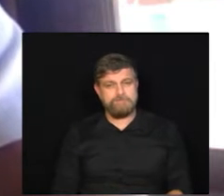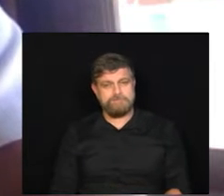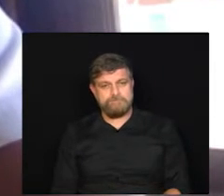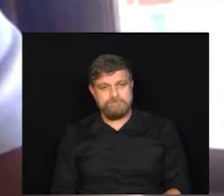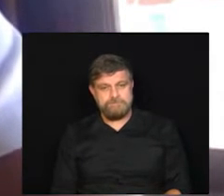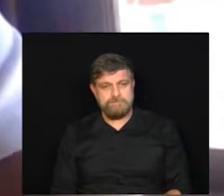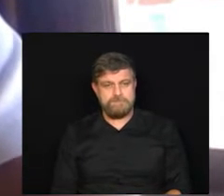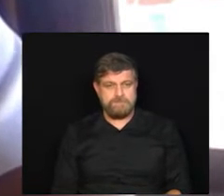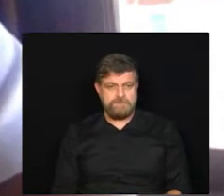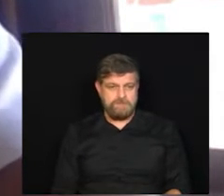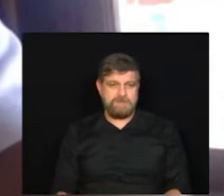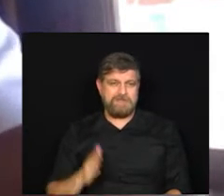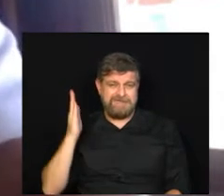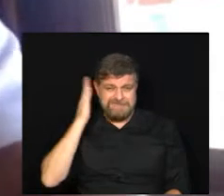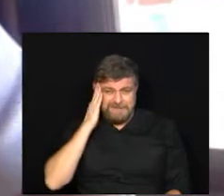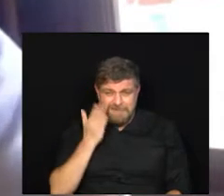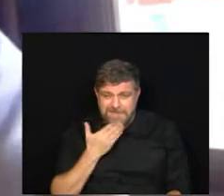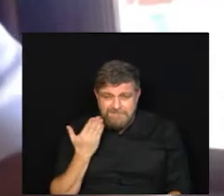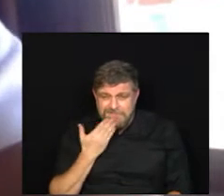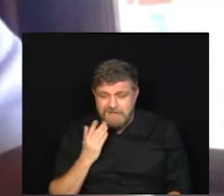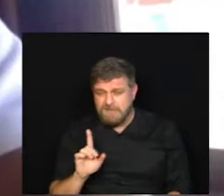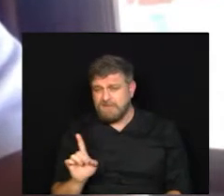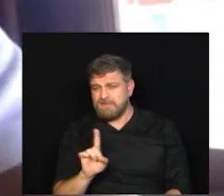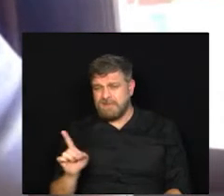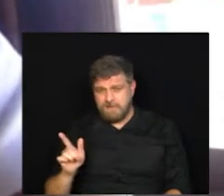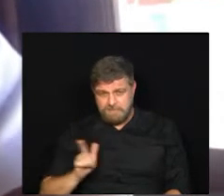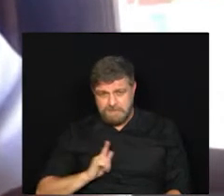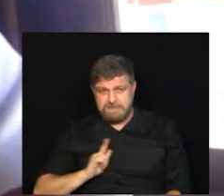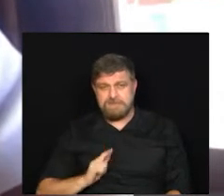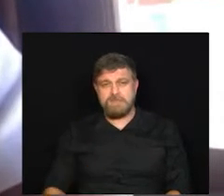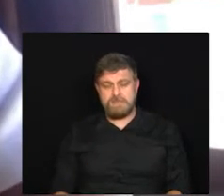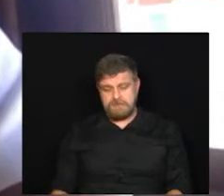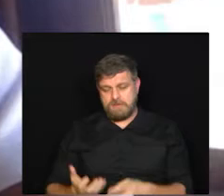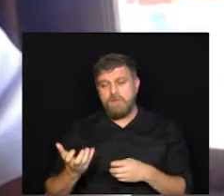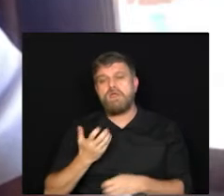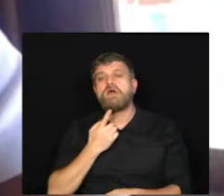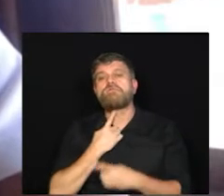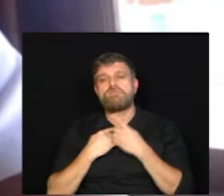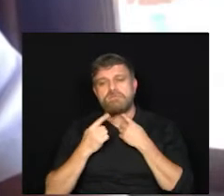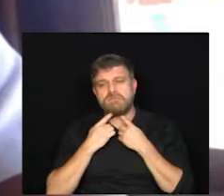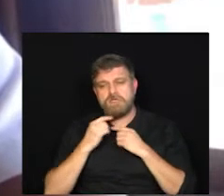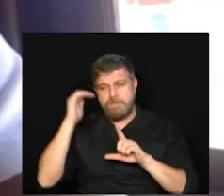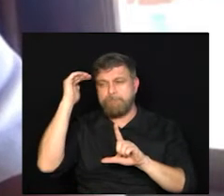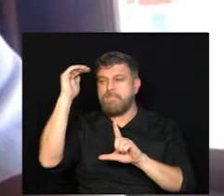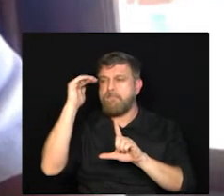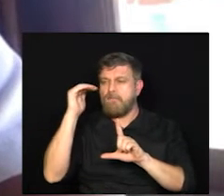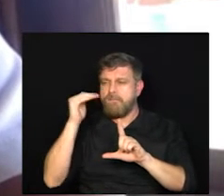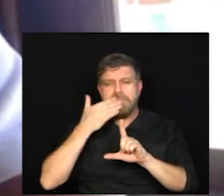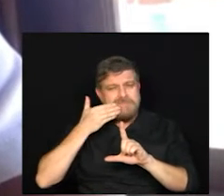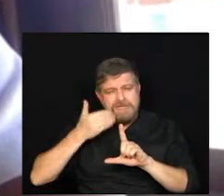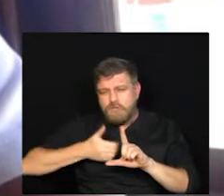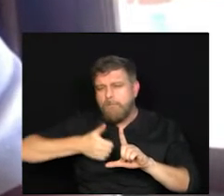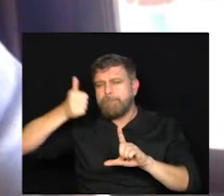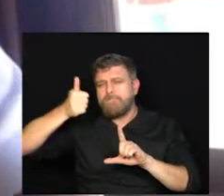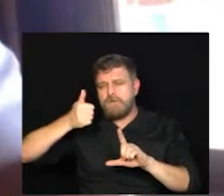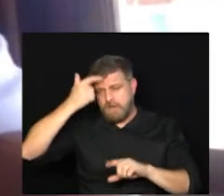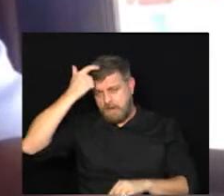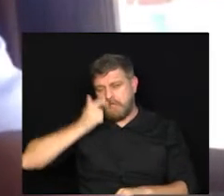Claro que não é uma tarefa fácil, mas eu almejo sim estar entre os melhores velejadores e poder estar